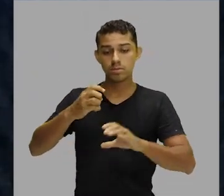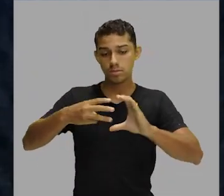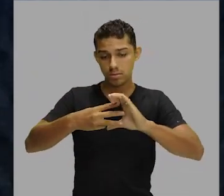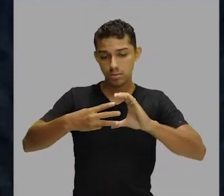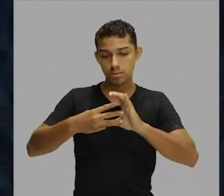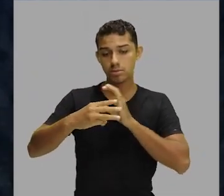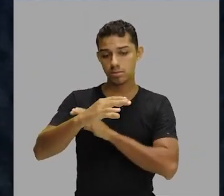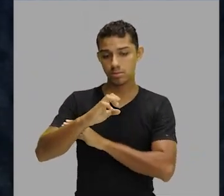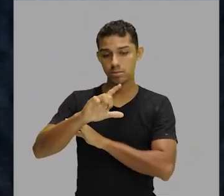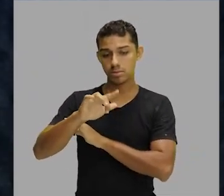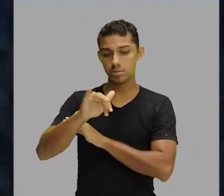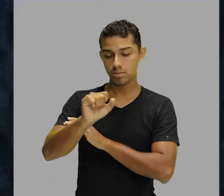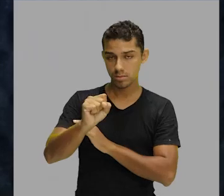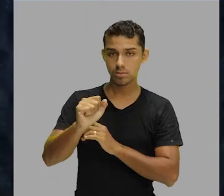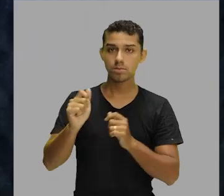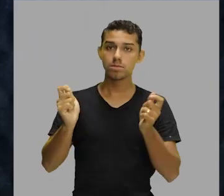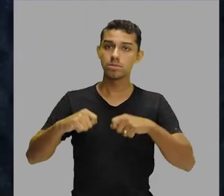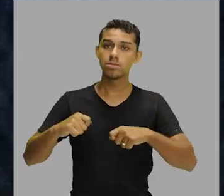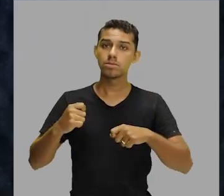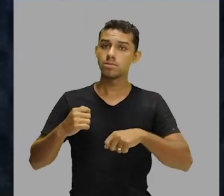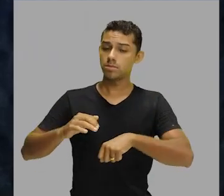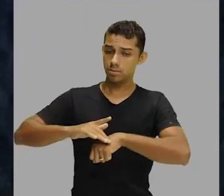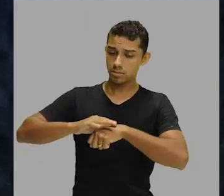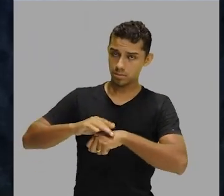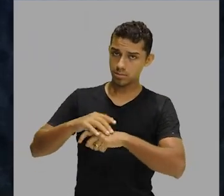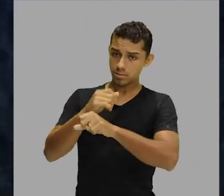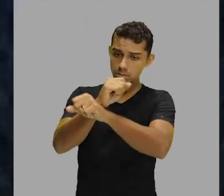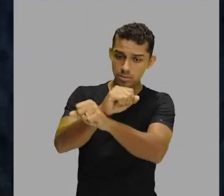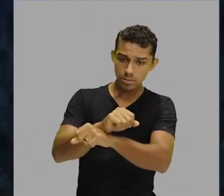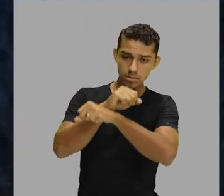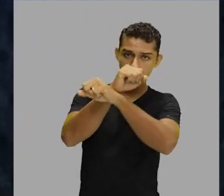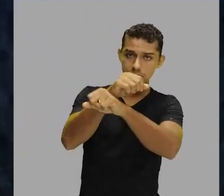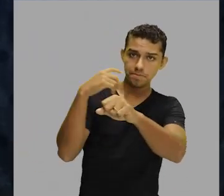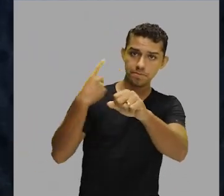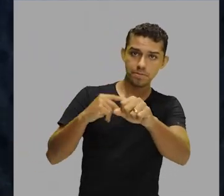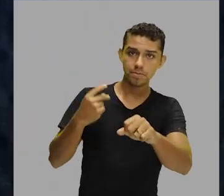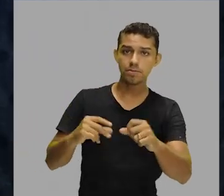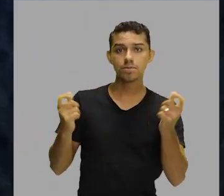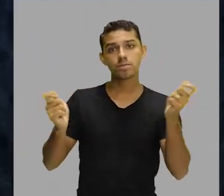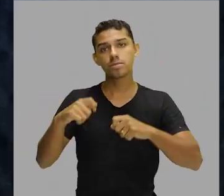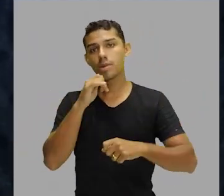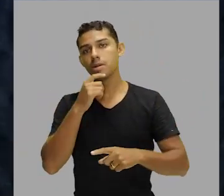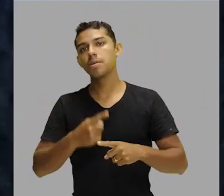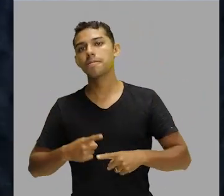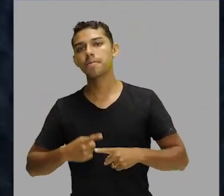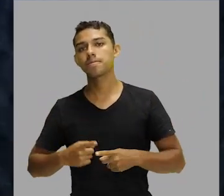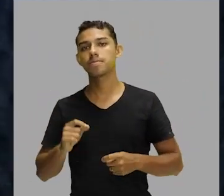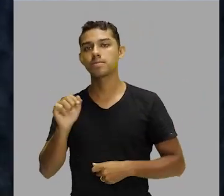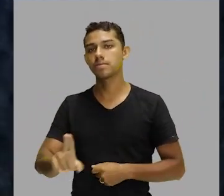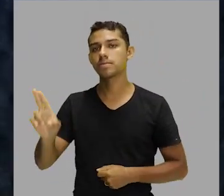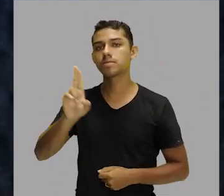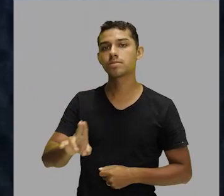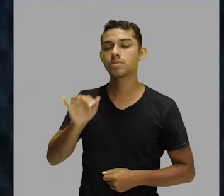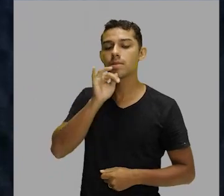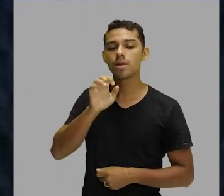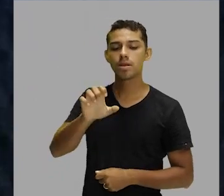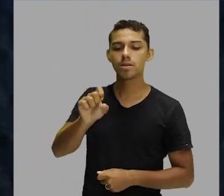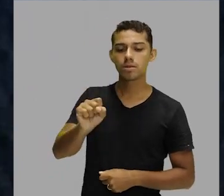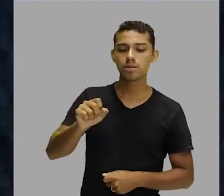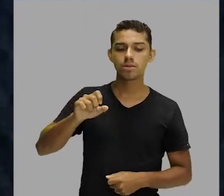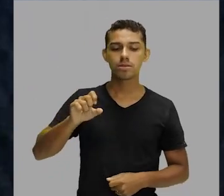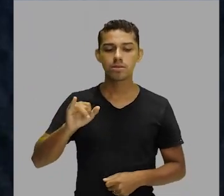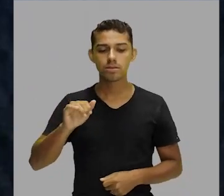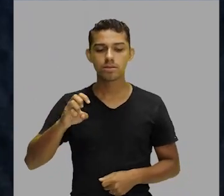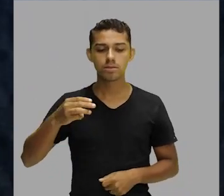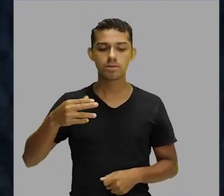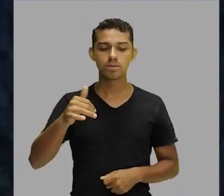tentar fazer ela de escravo. Por quê? Ele vai utilizar todas as enzimas, todo o